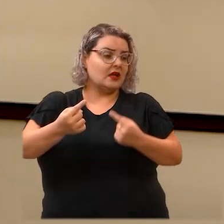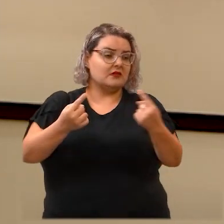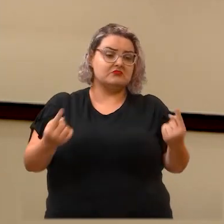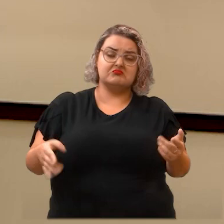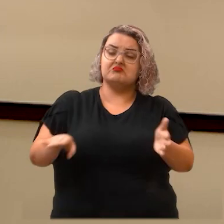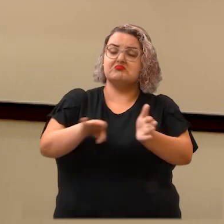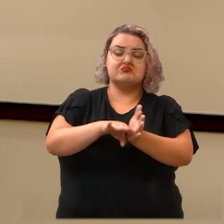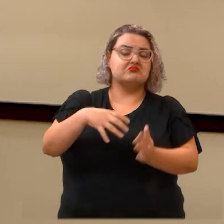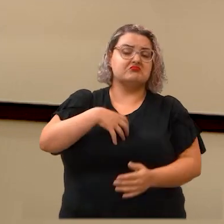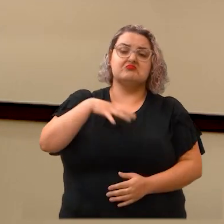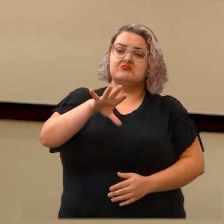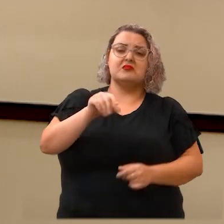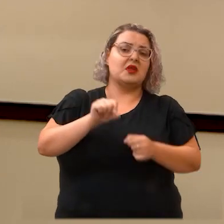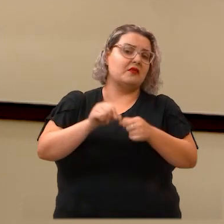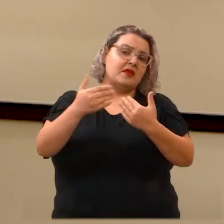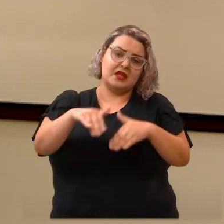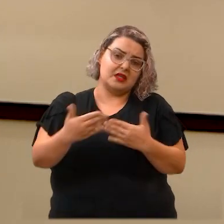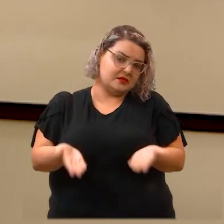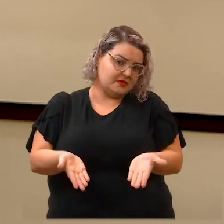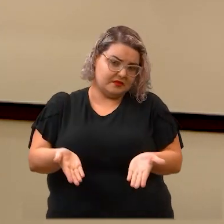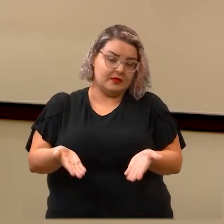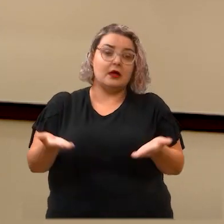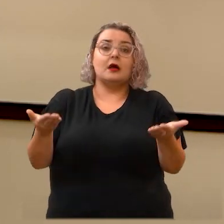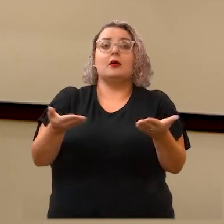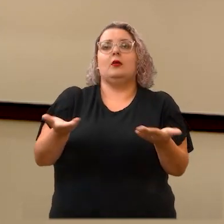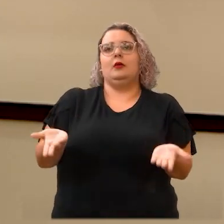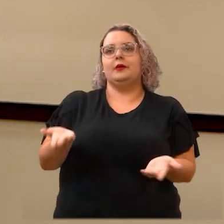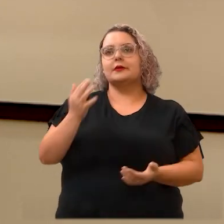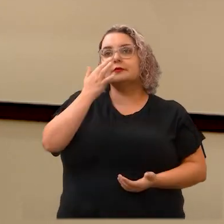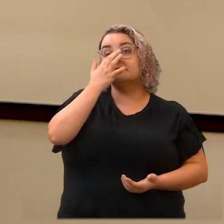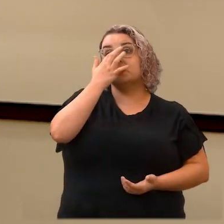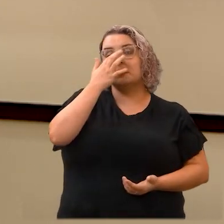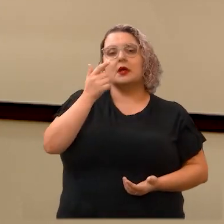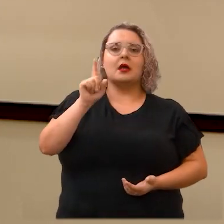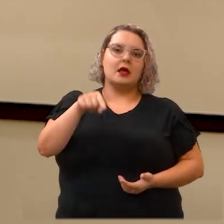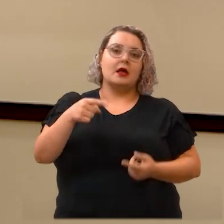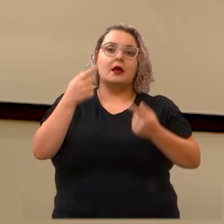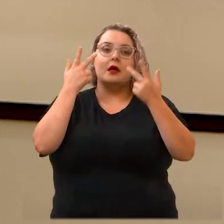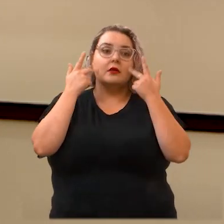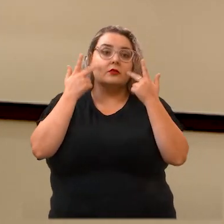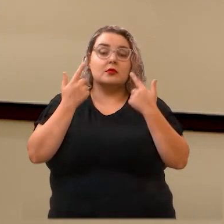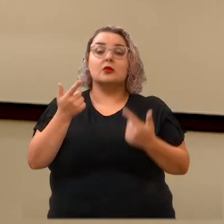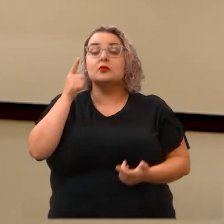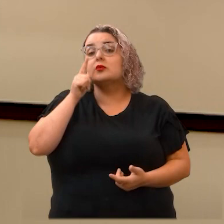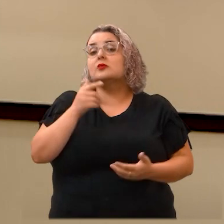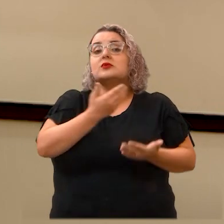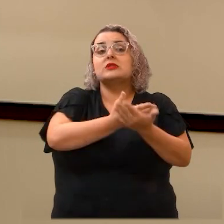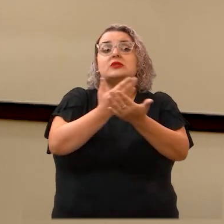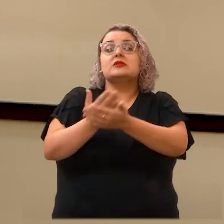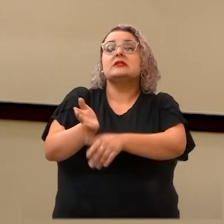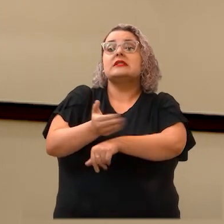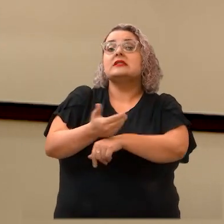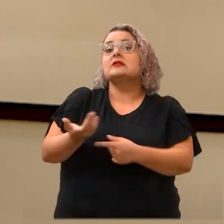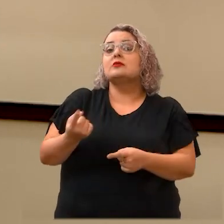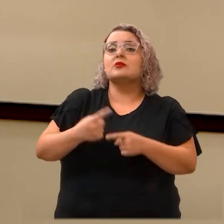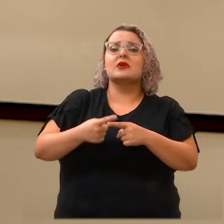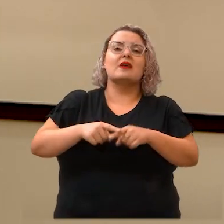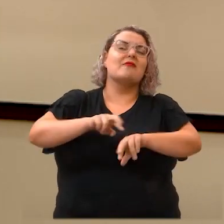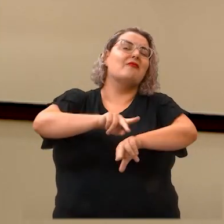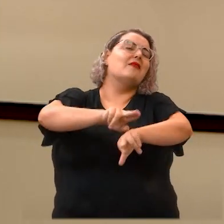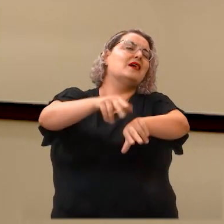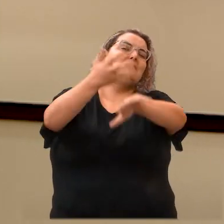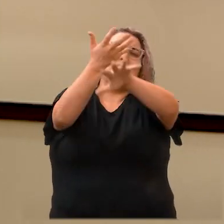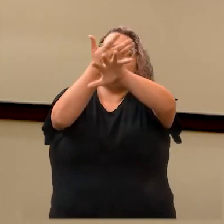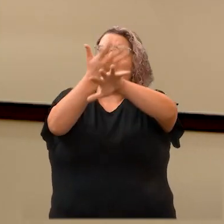cada um chega de certa forma lá e faz a prova agora é muito comum você nem conseguir estudar no dia anterior da prova Porque